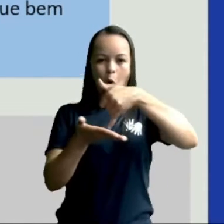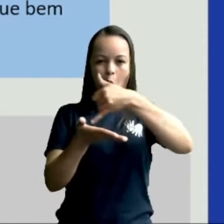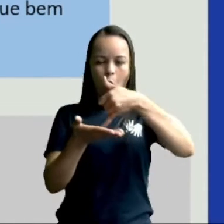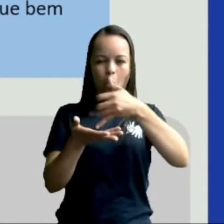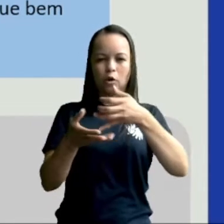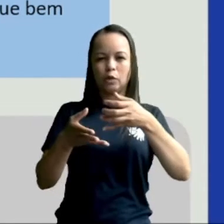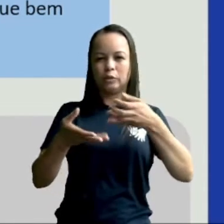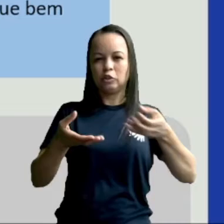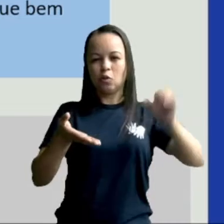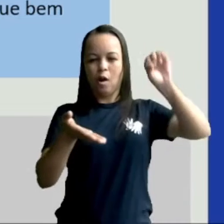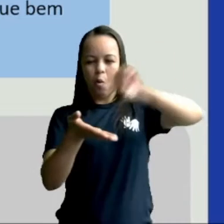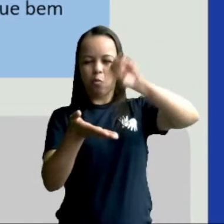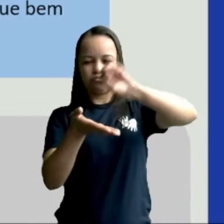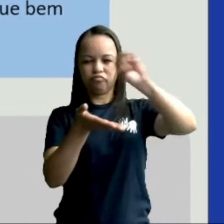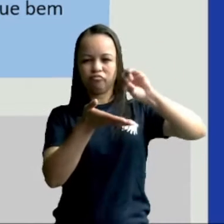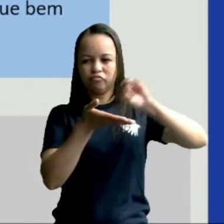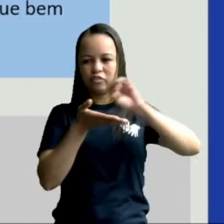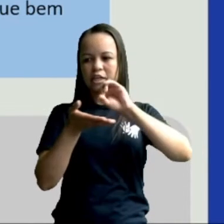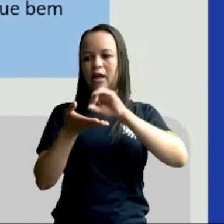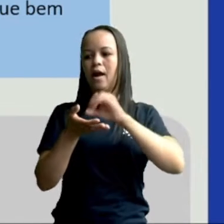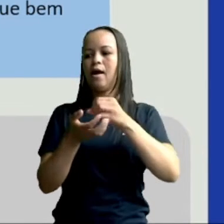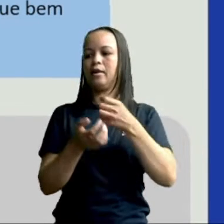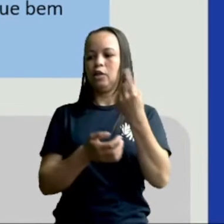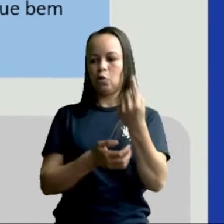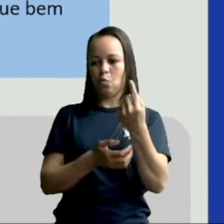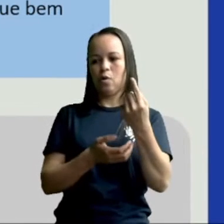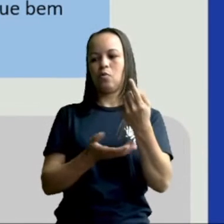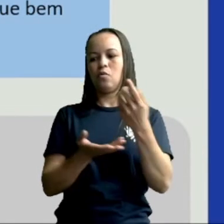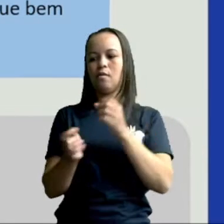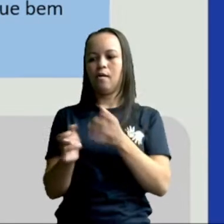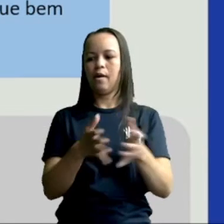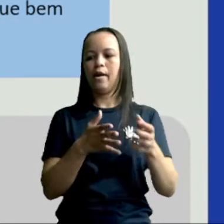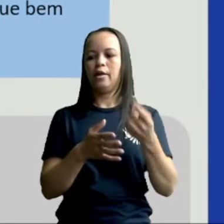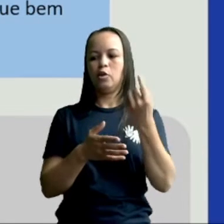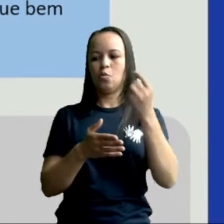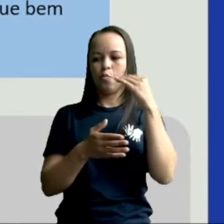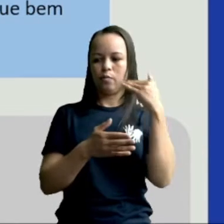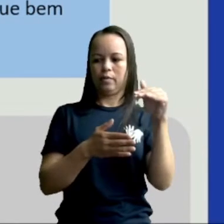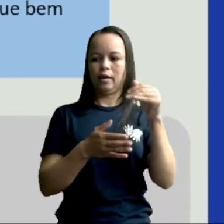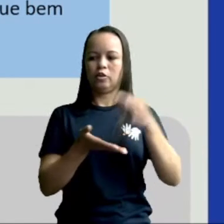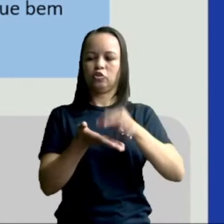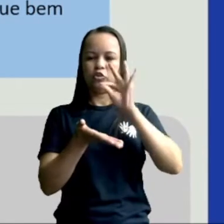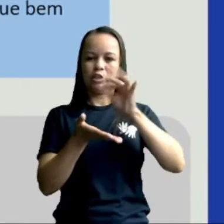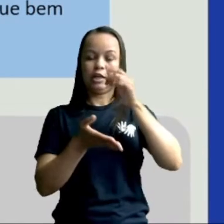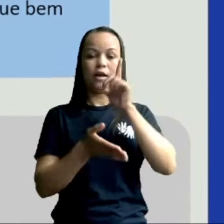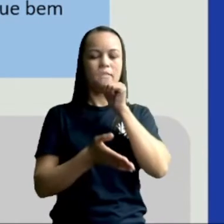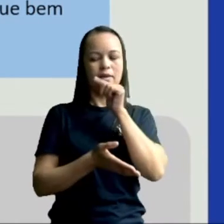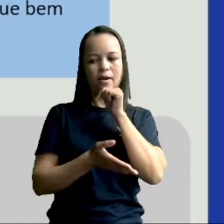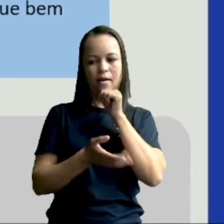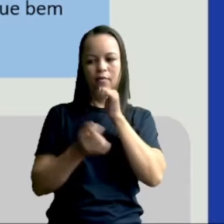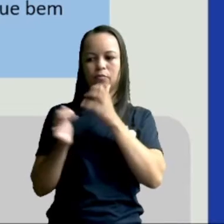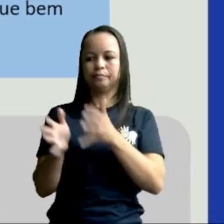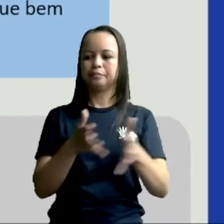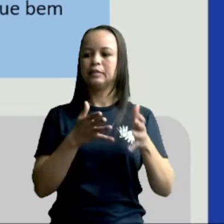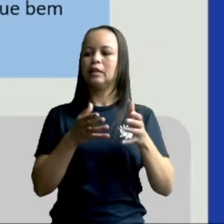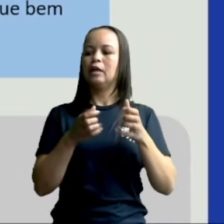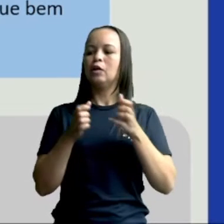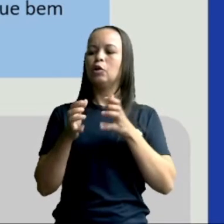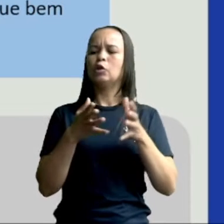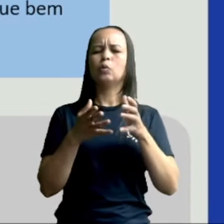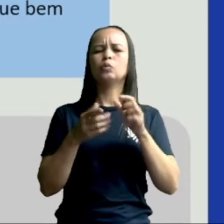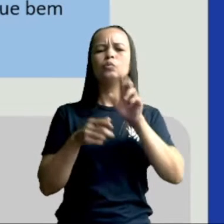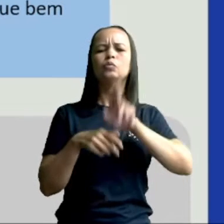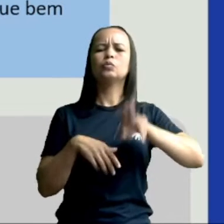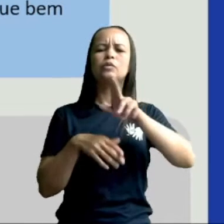de xícara de água e corantes alimentíssimos nas cores de sua preferência. São aqueles corantes que é usado